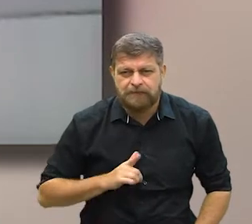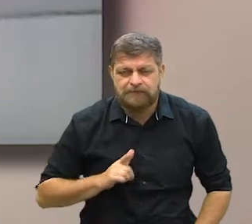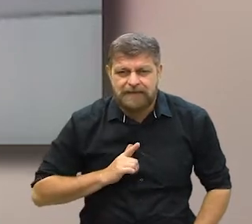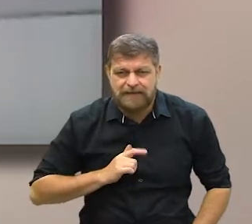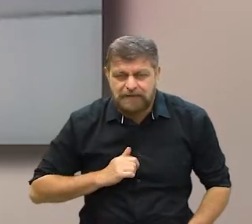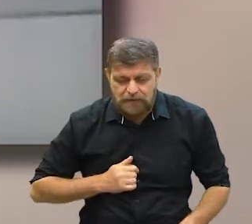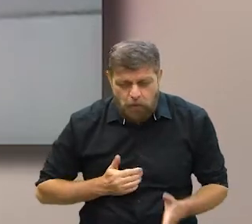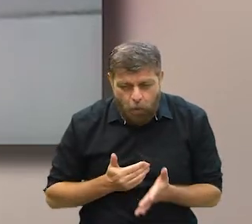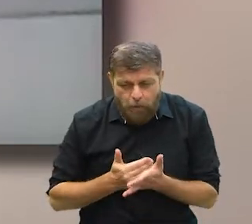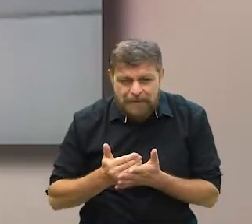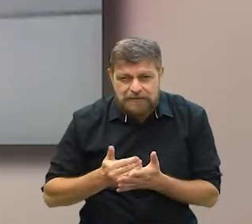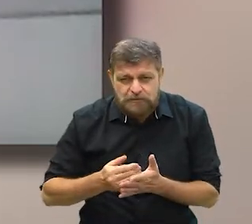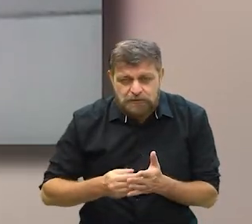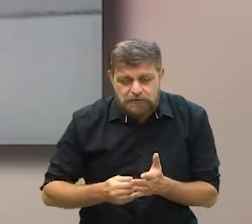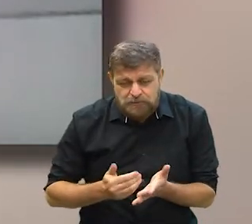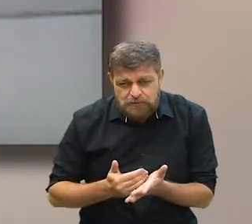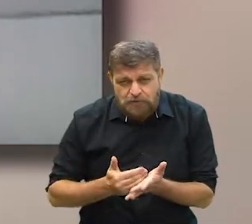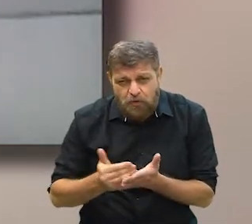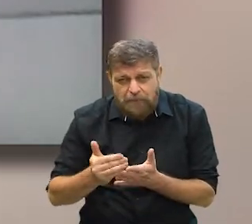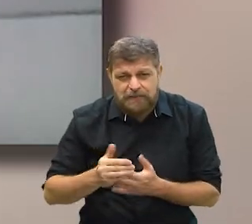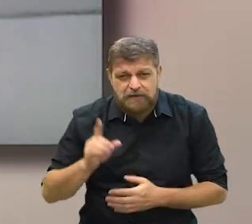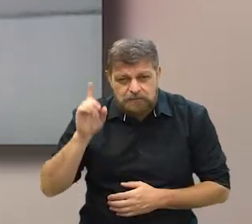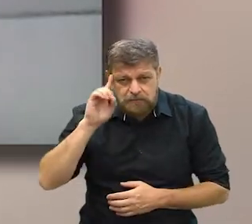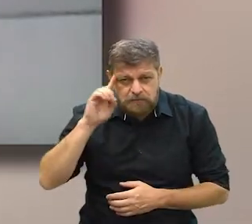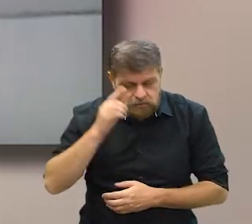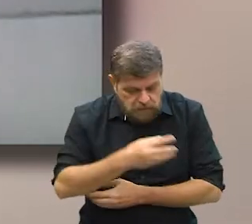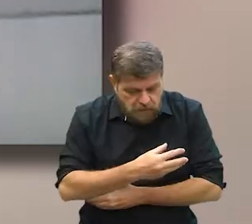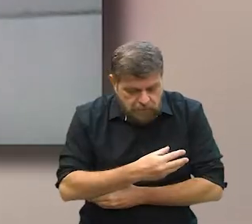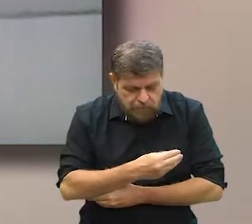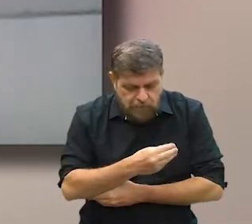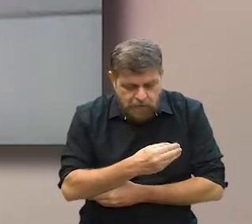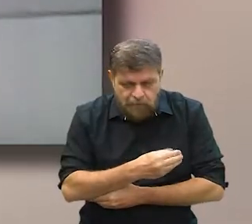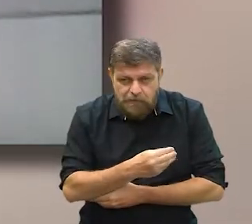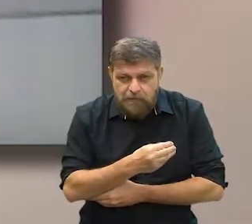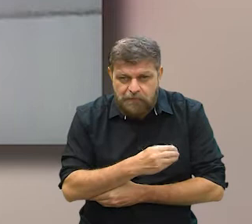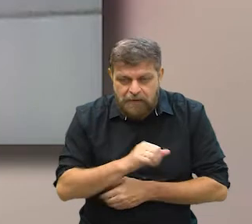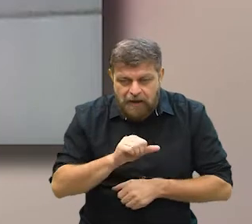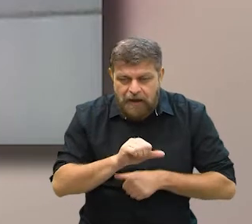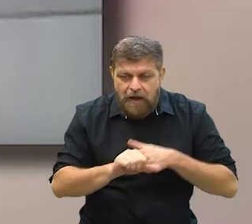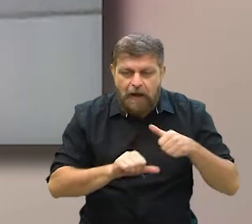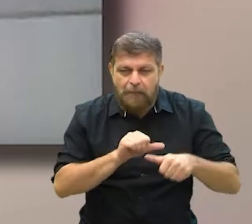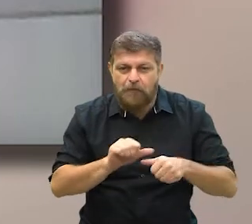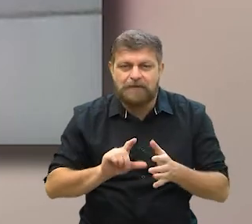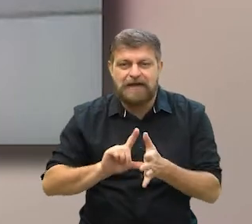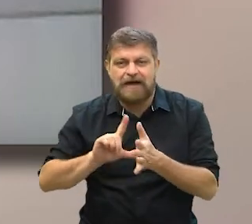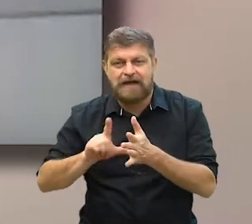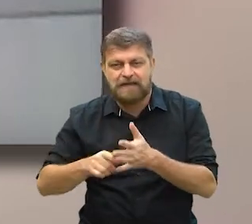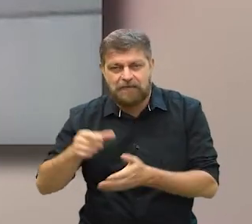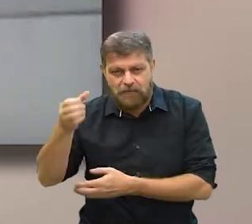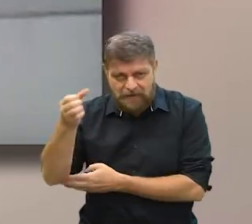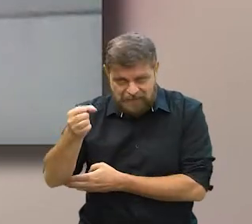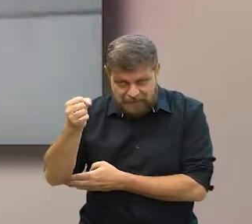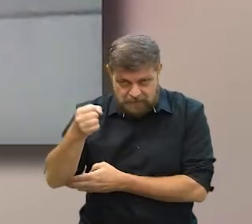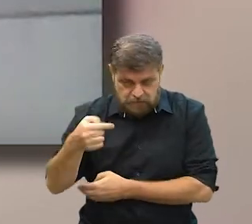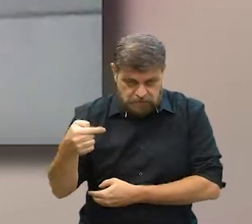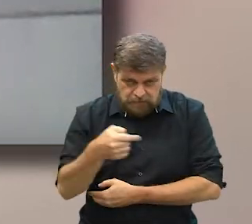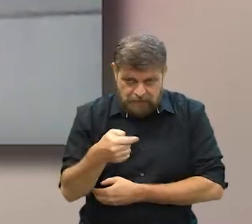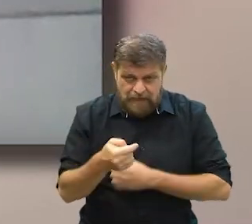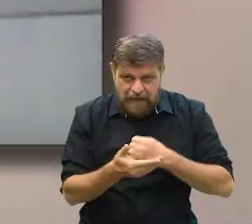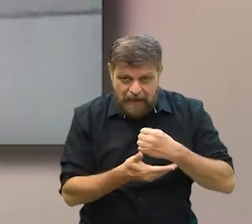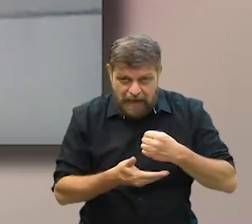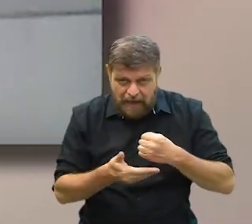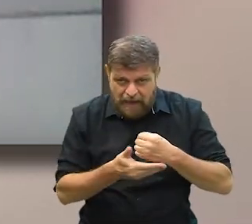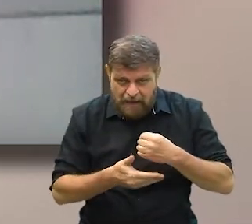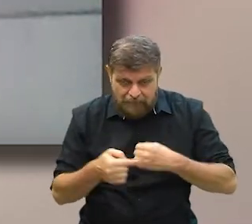é sintetizado nos primeiros dias, não é, da lactação e dos primeiros dias de vida do